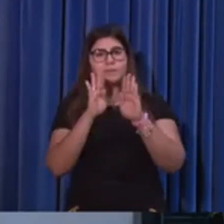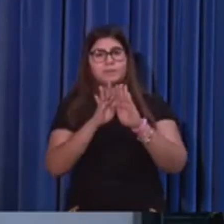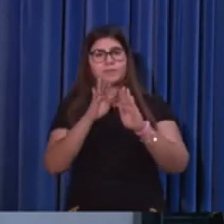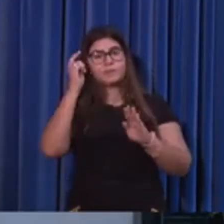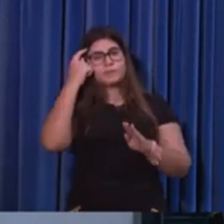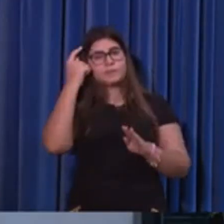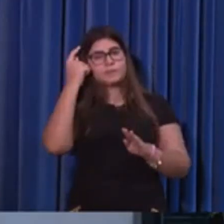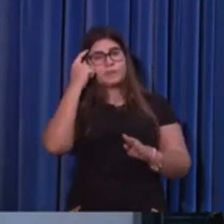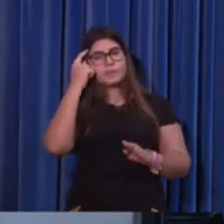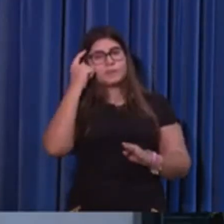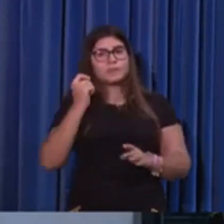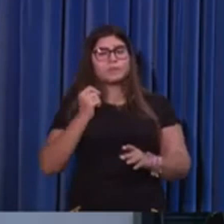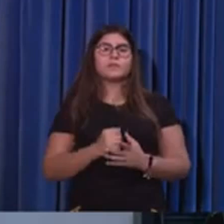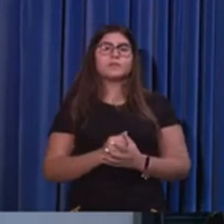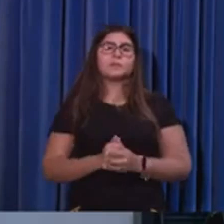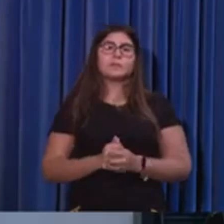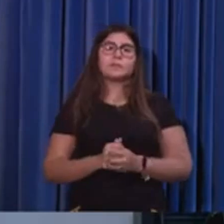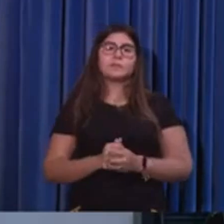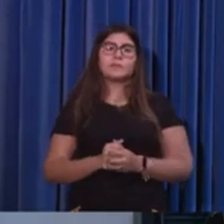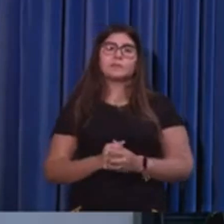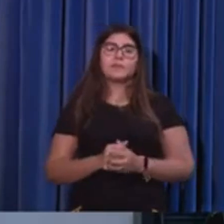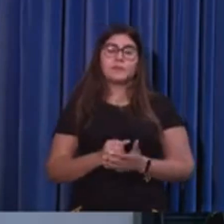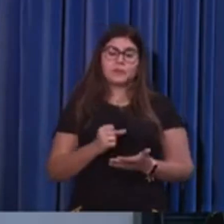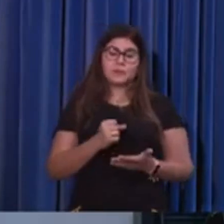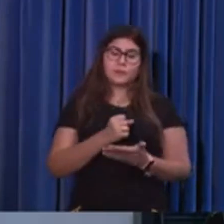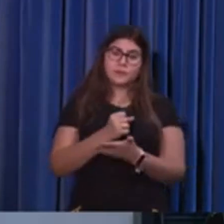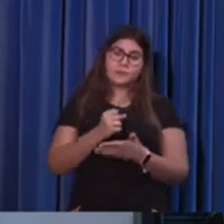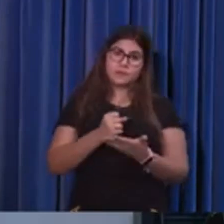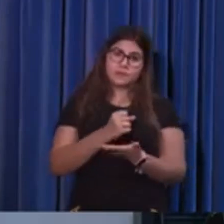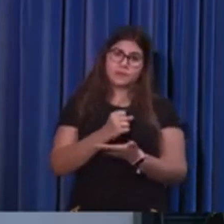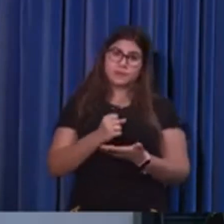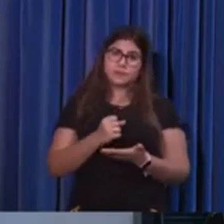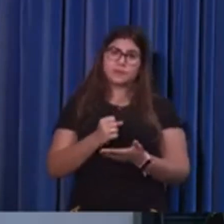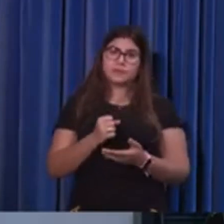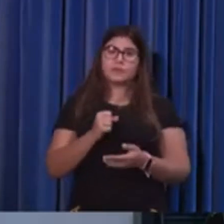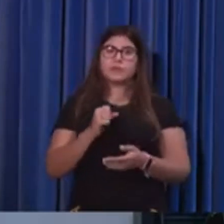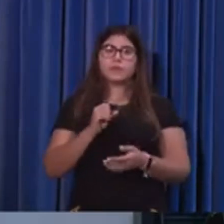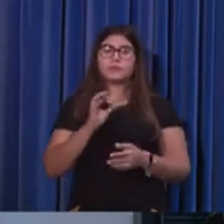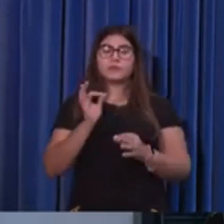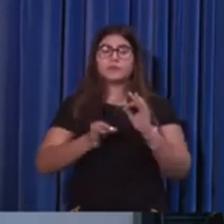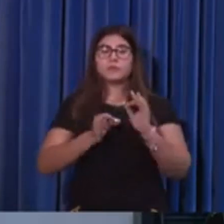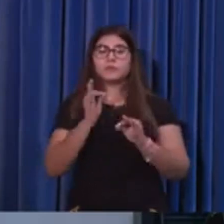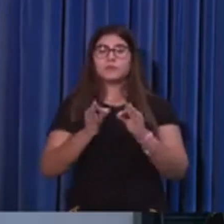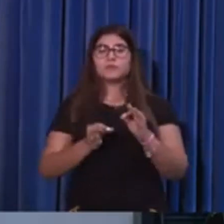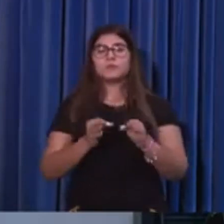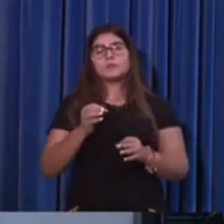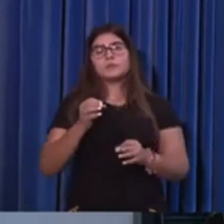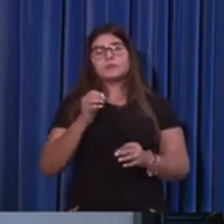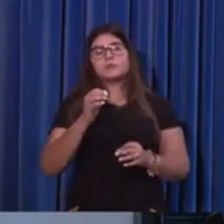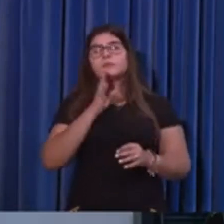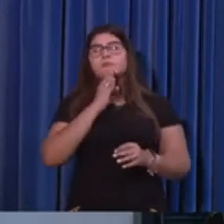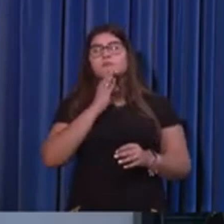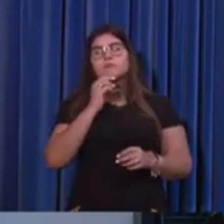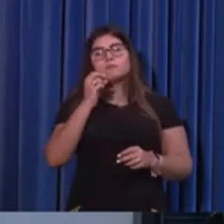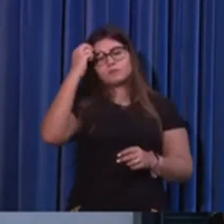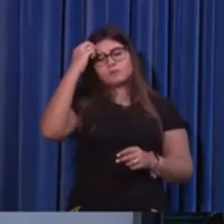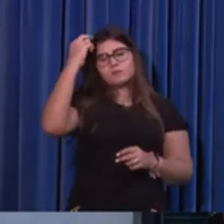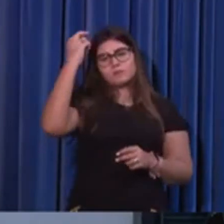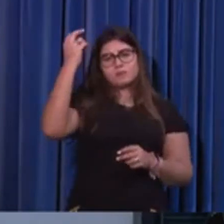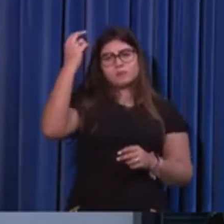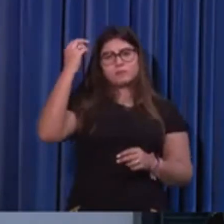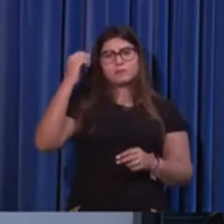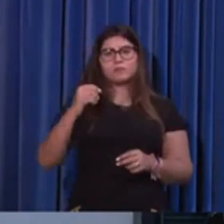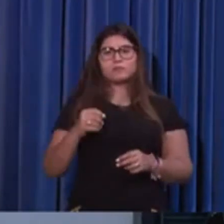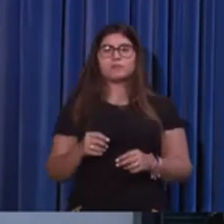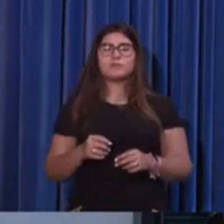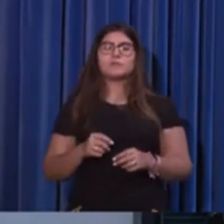que a base para o julgamento sobre conhecimento, cultura, ética, difere de acordo com as